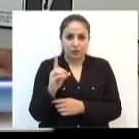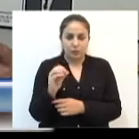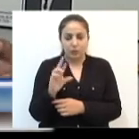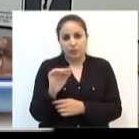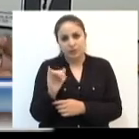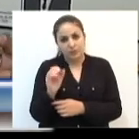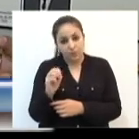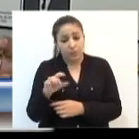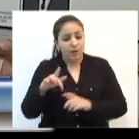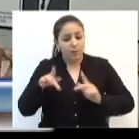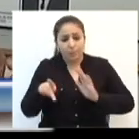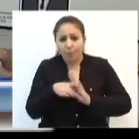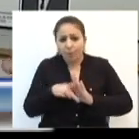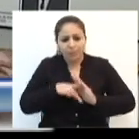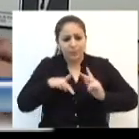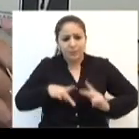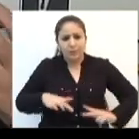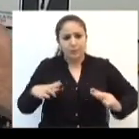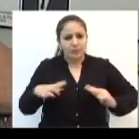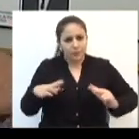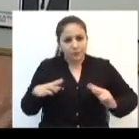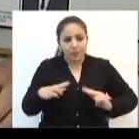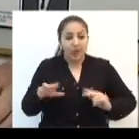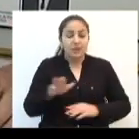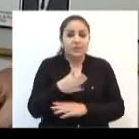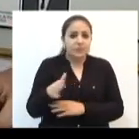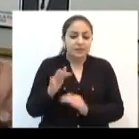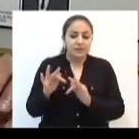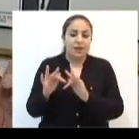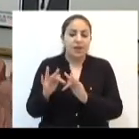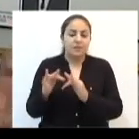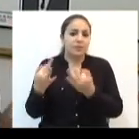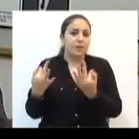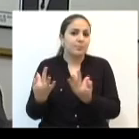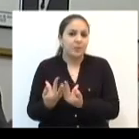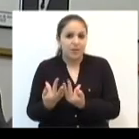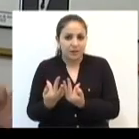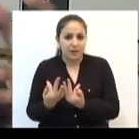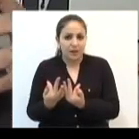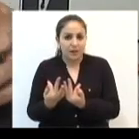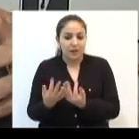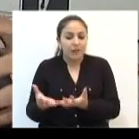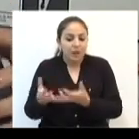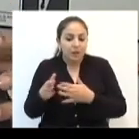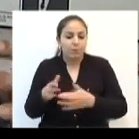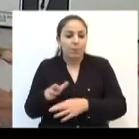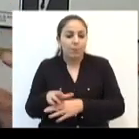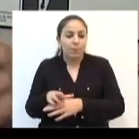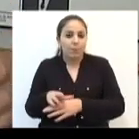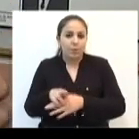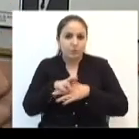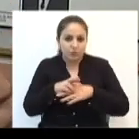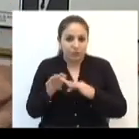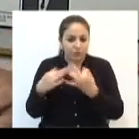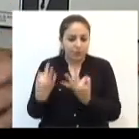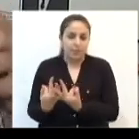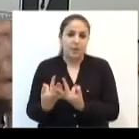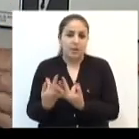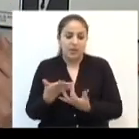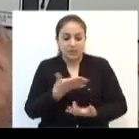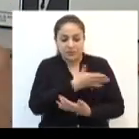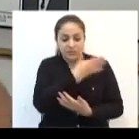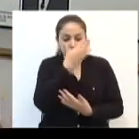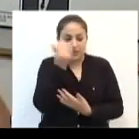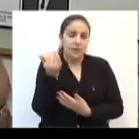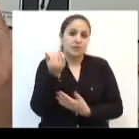vezes empresas familiares, elas no afã de proteger a família, esquecem da empresa e acabam destruindo porque sufocam.